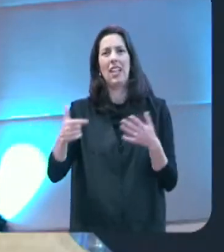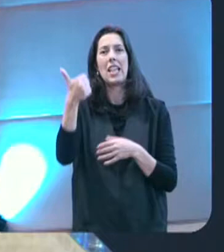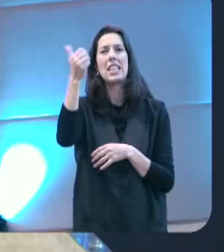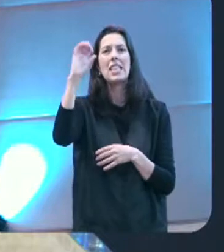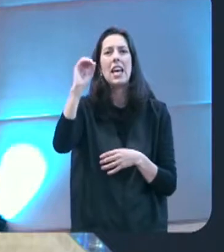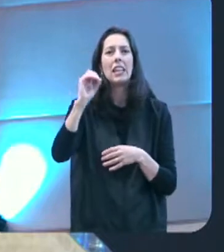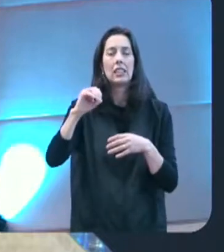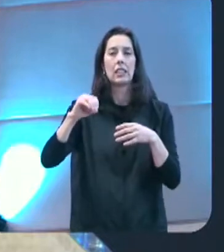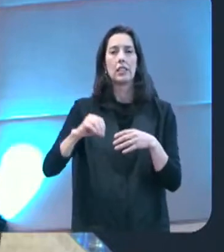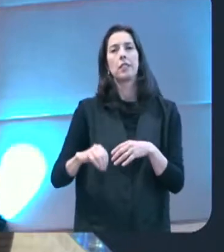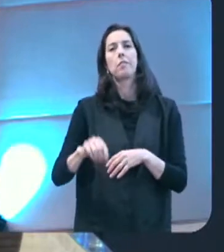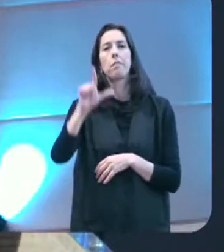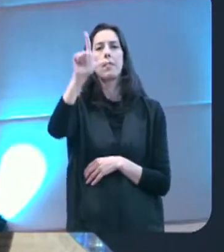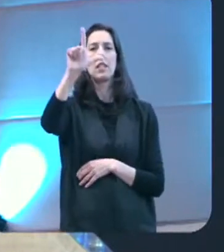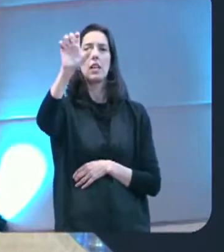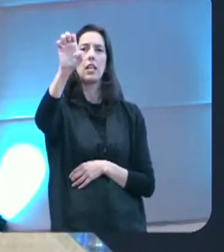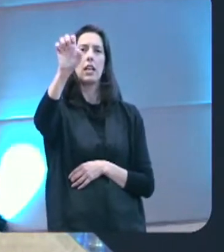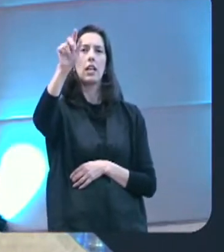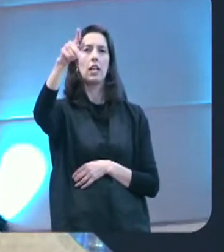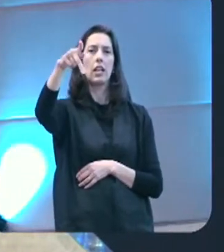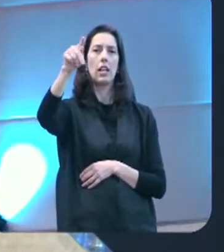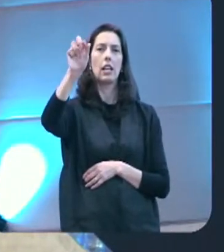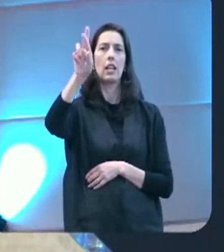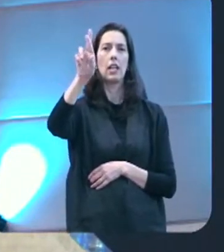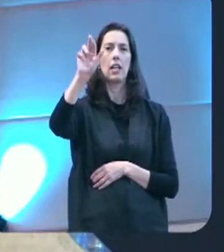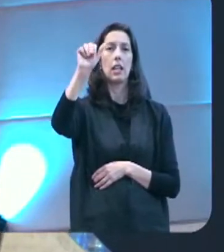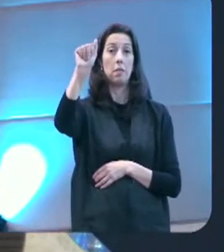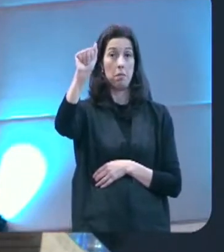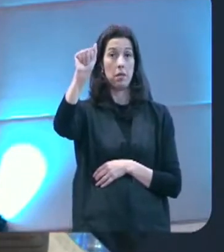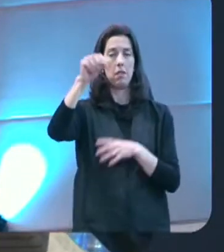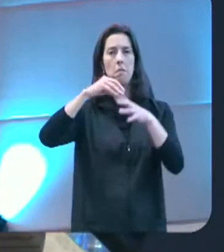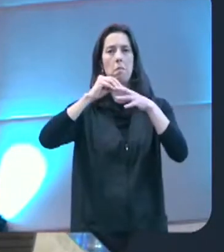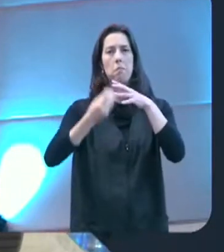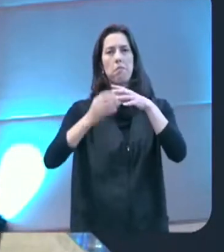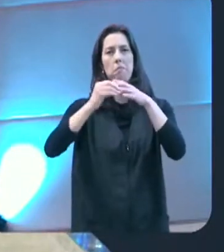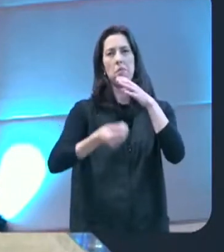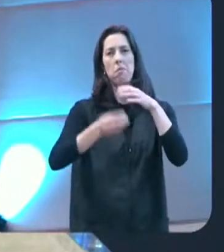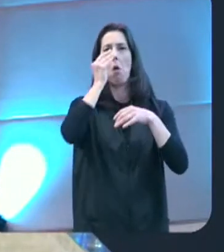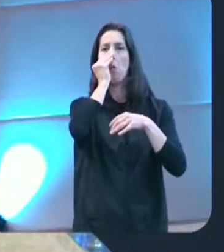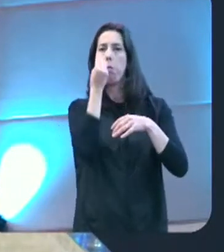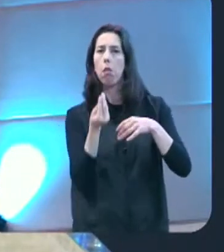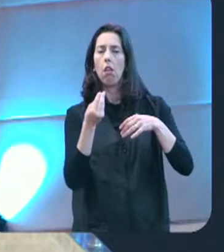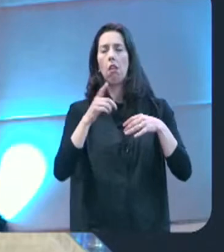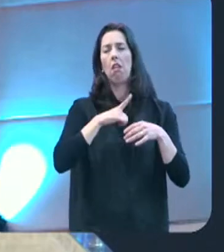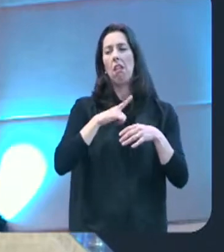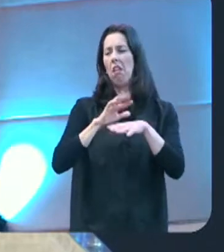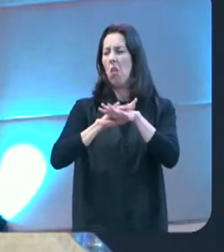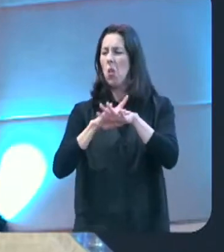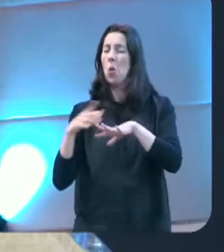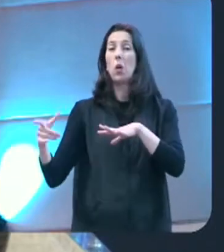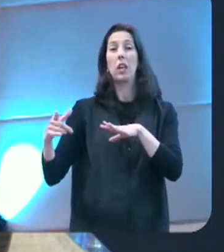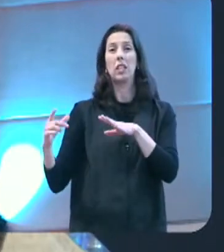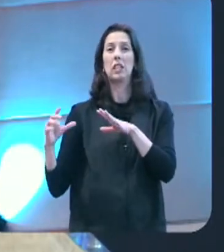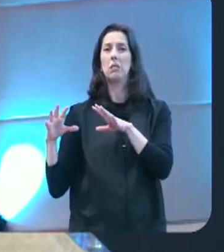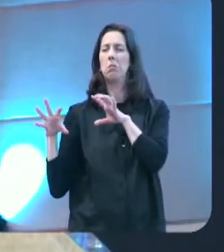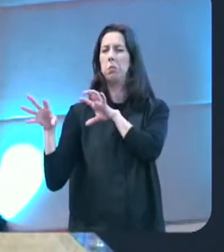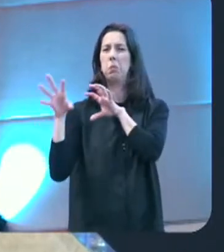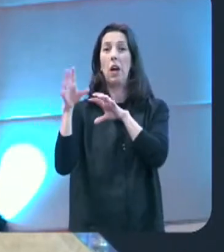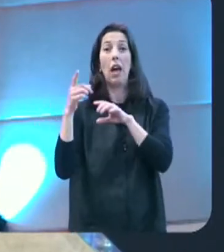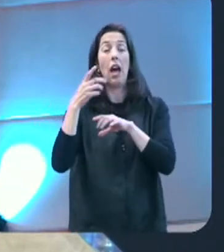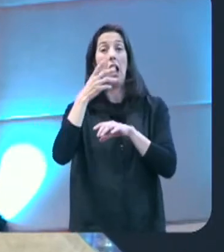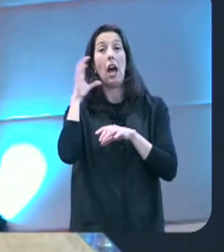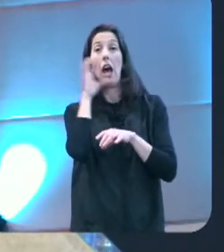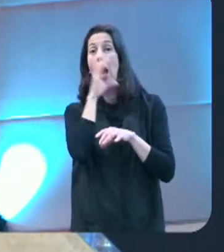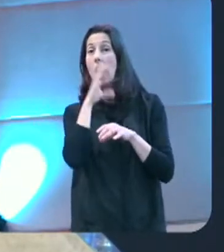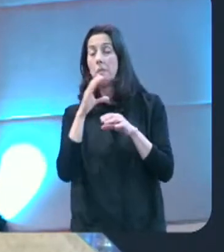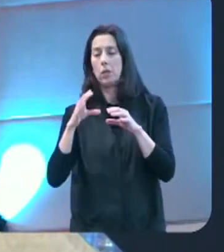A lepra era uma doença mortal, altamente contagiosa. Um doente de lepra era